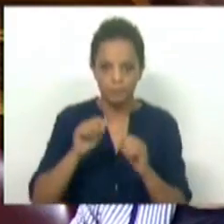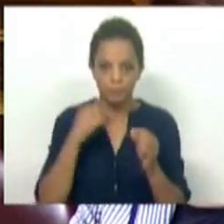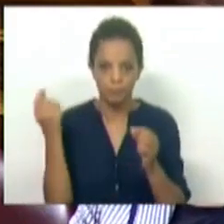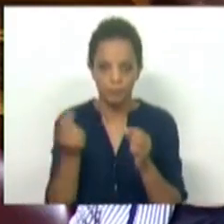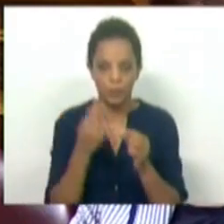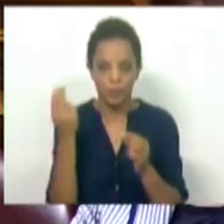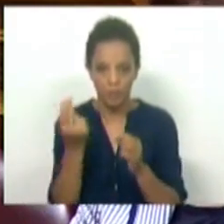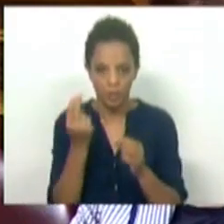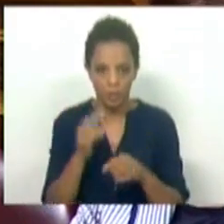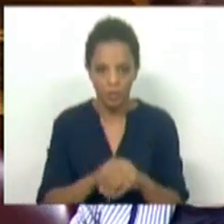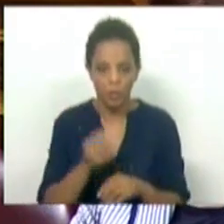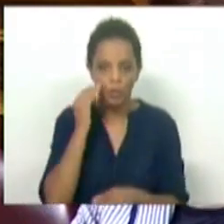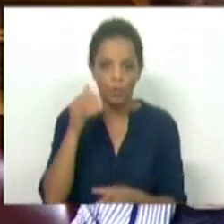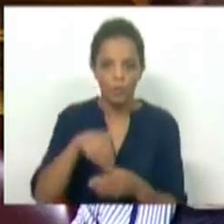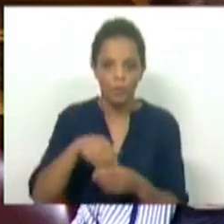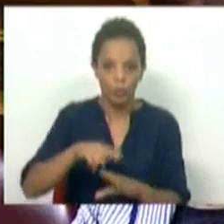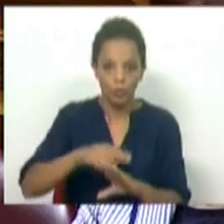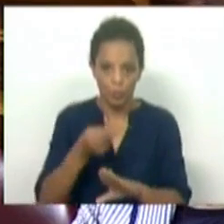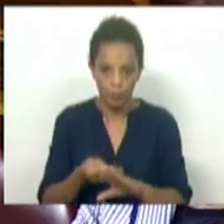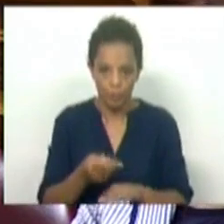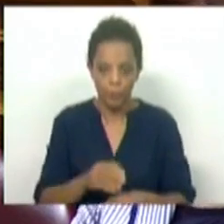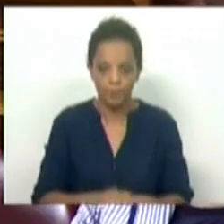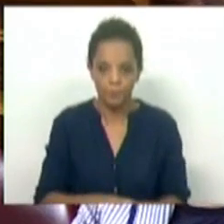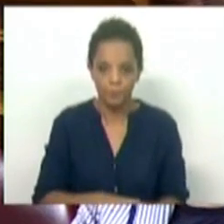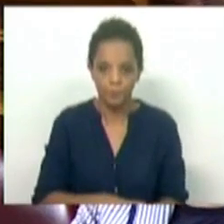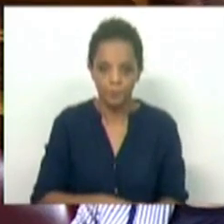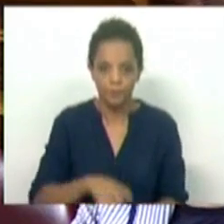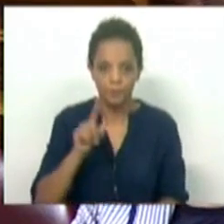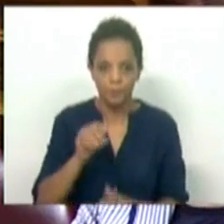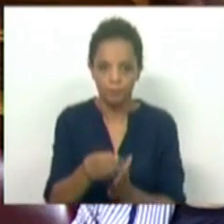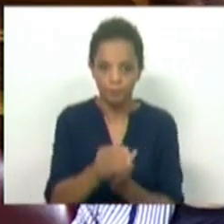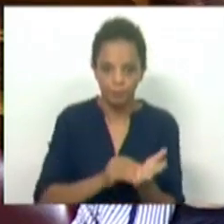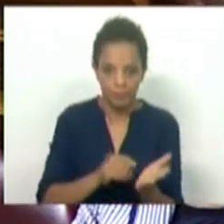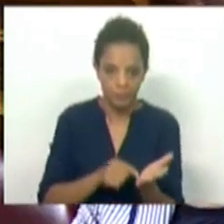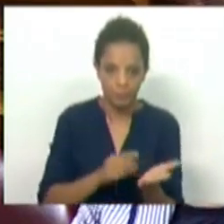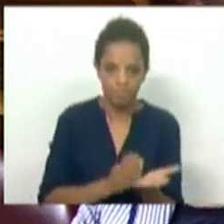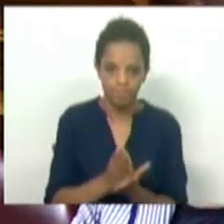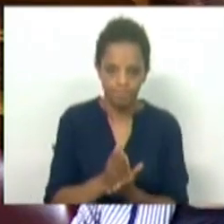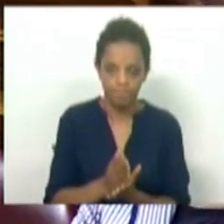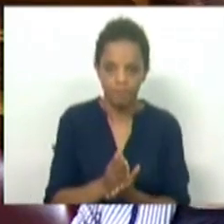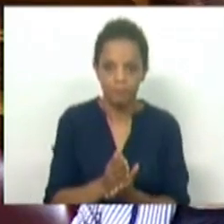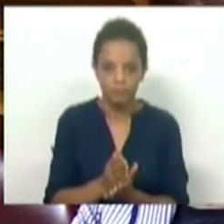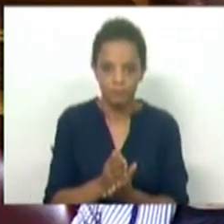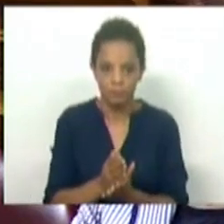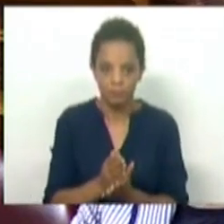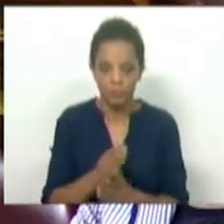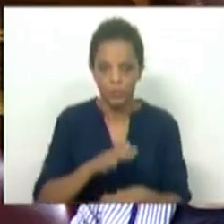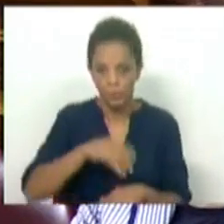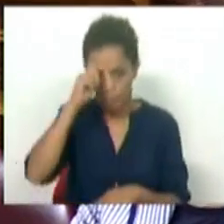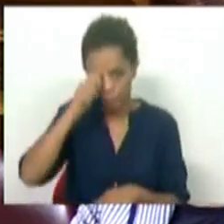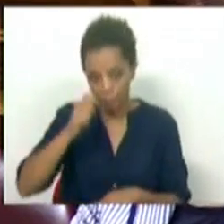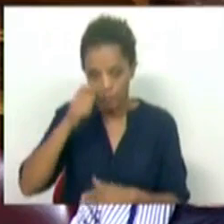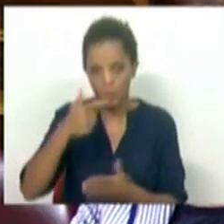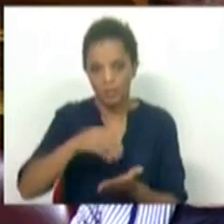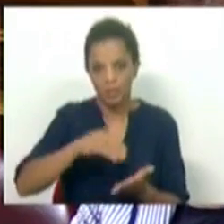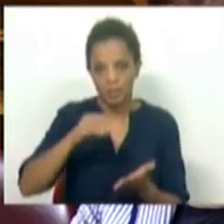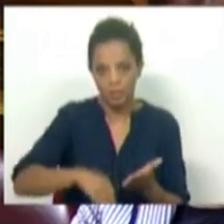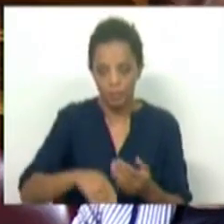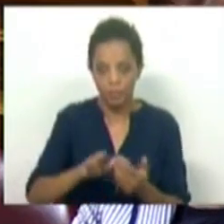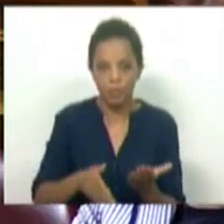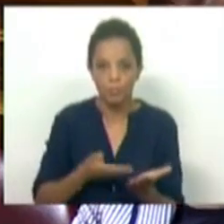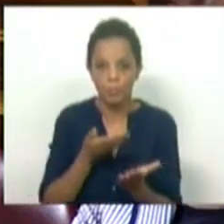da União com recurso a voto duplo. Não obstante a declaração contínua pelo respeito pelos tratados,